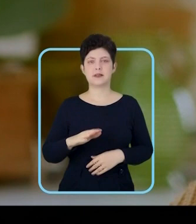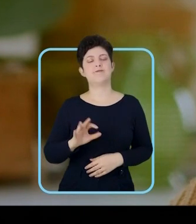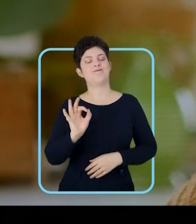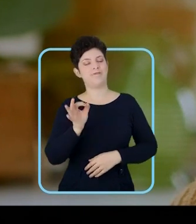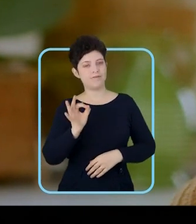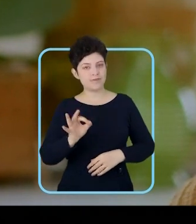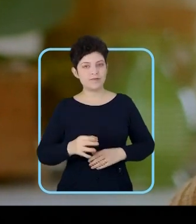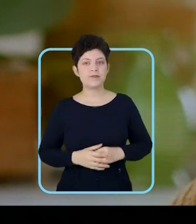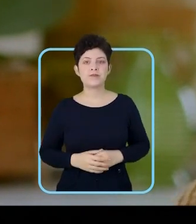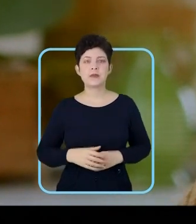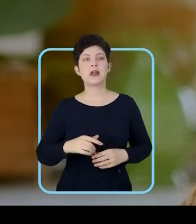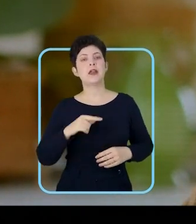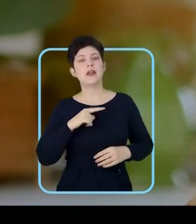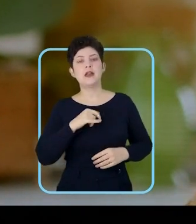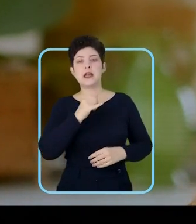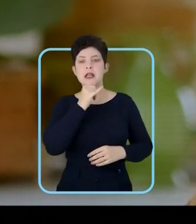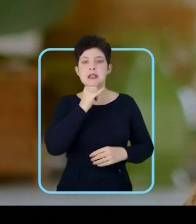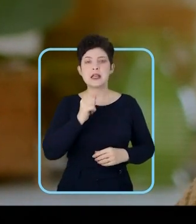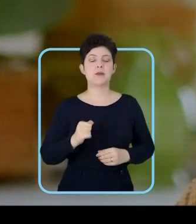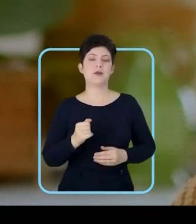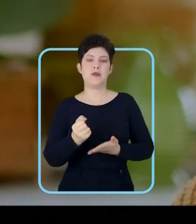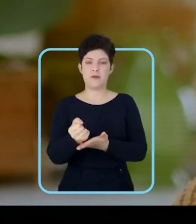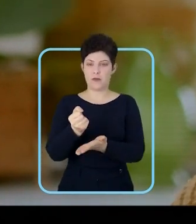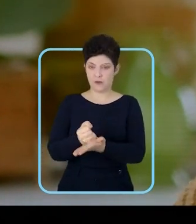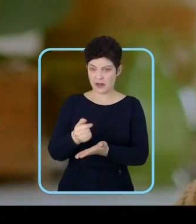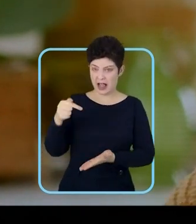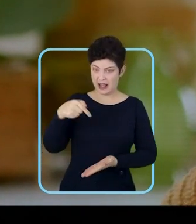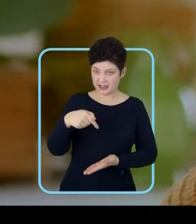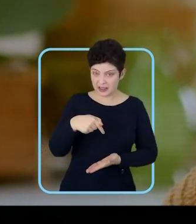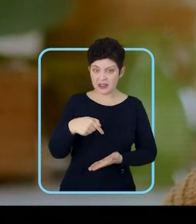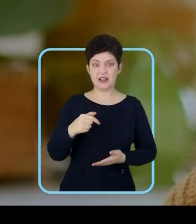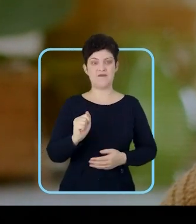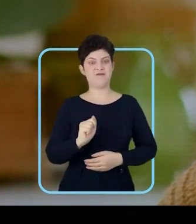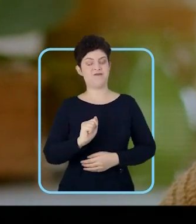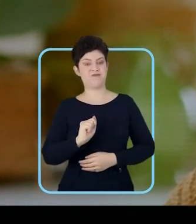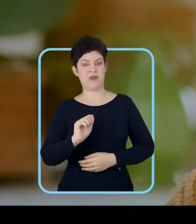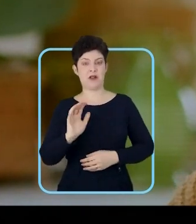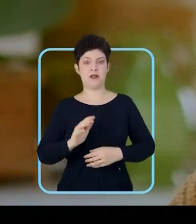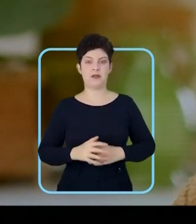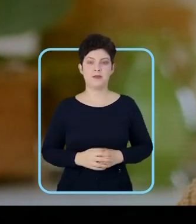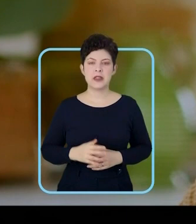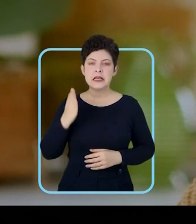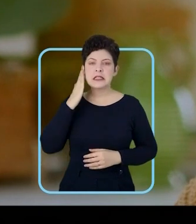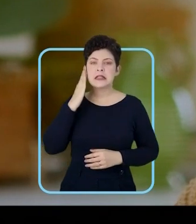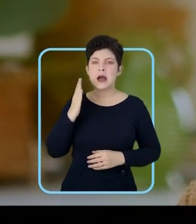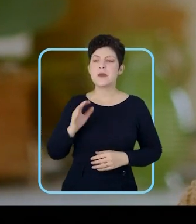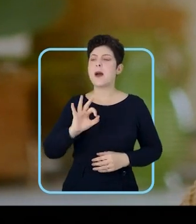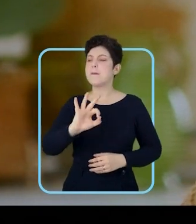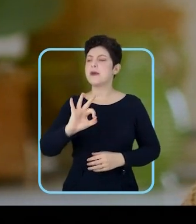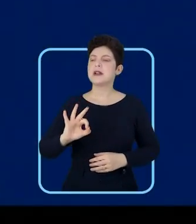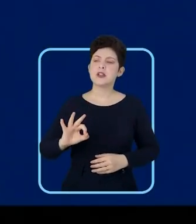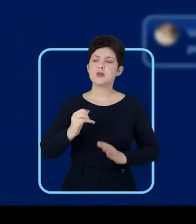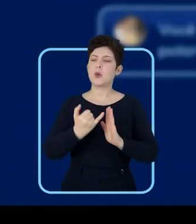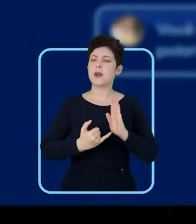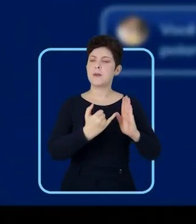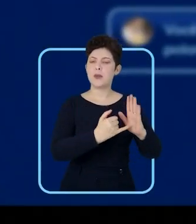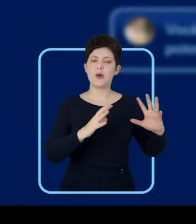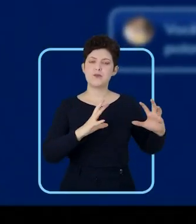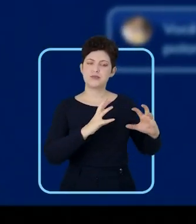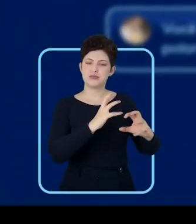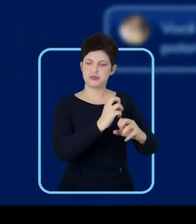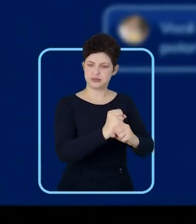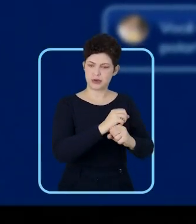a corrupção em favor da liberdade econômica e da prosperidade do povo brasileiro. Foi Bolsonaro quem traiu esses valores. E